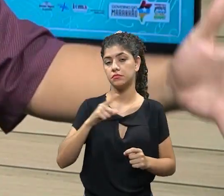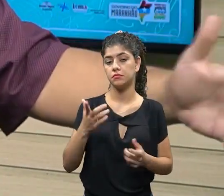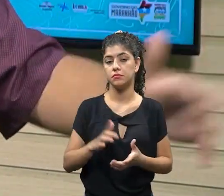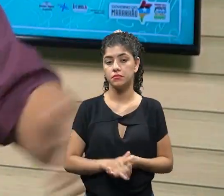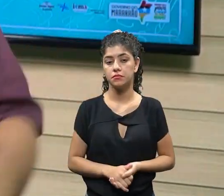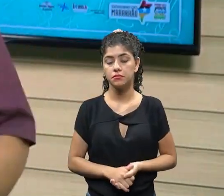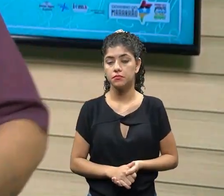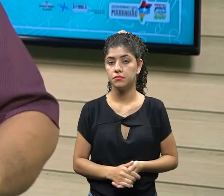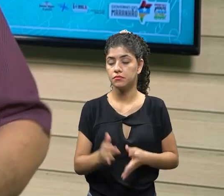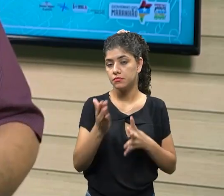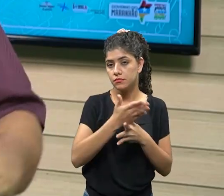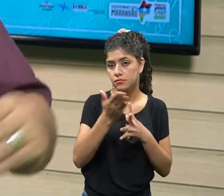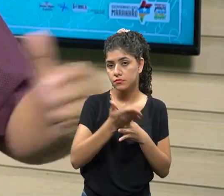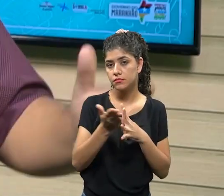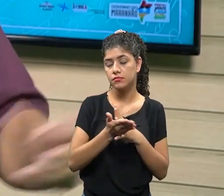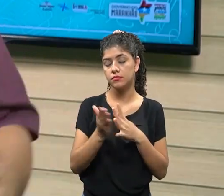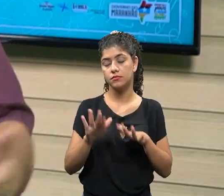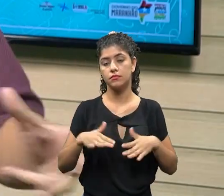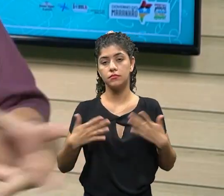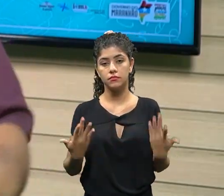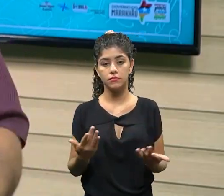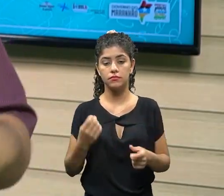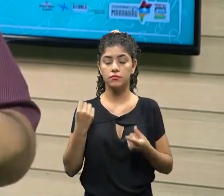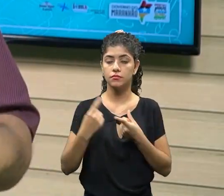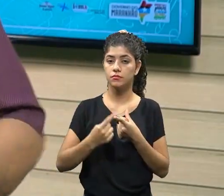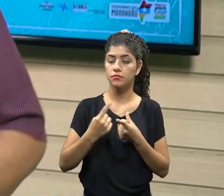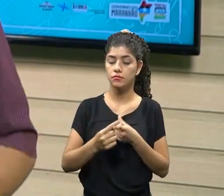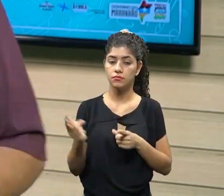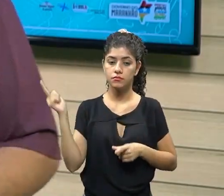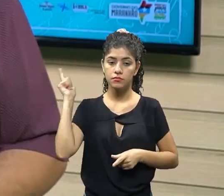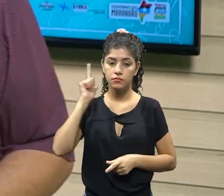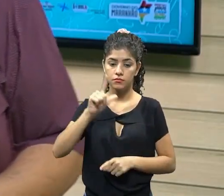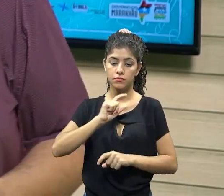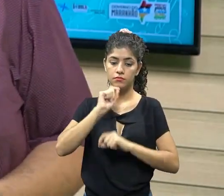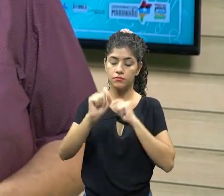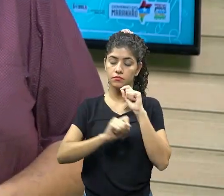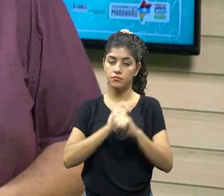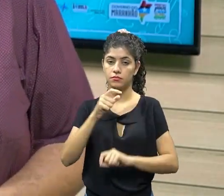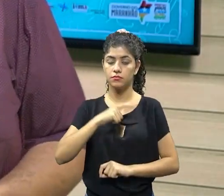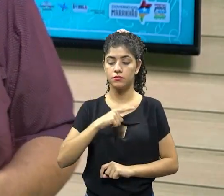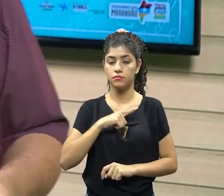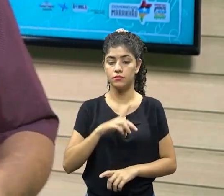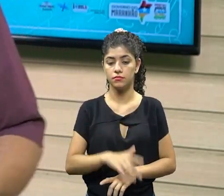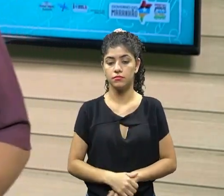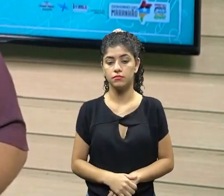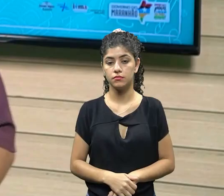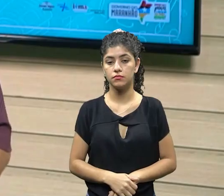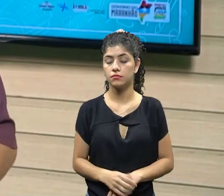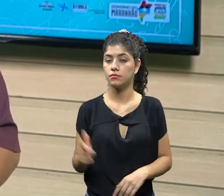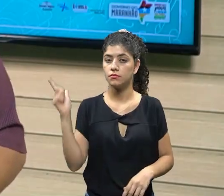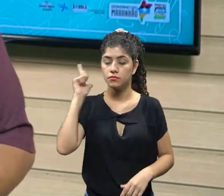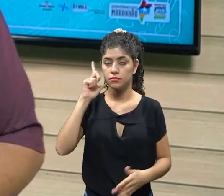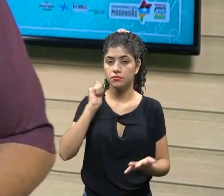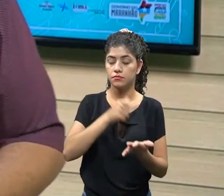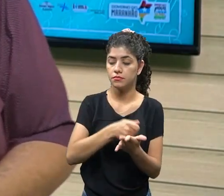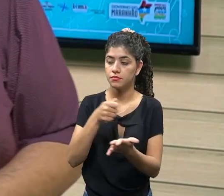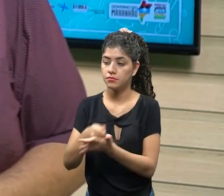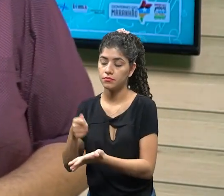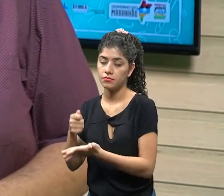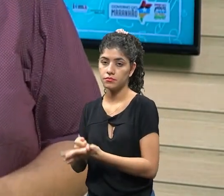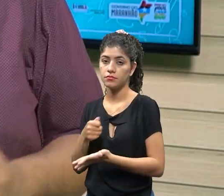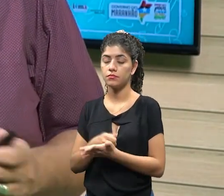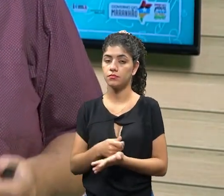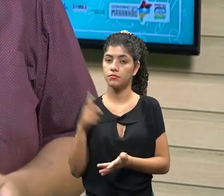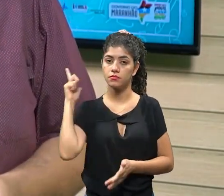tantos clientes, porque eu vou conseguir ter liquidez, mesmo assim, ou seja, conseguir pagar minhas contas ou conseguir chegar aos meus